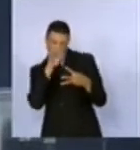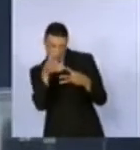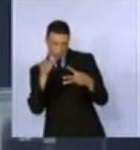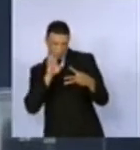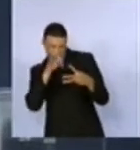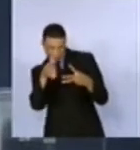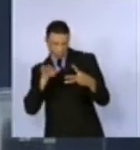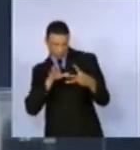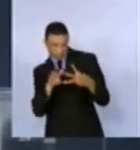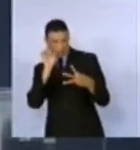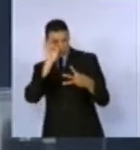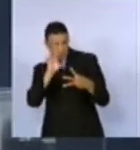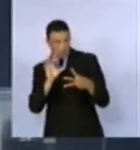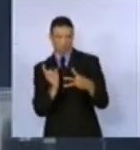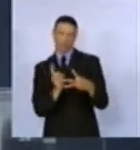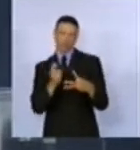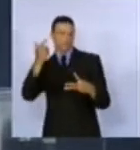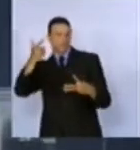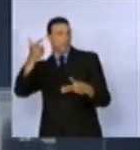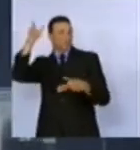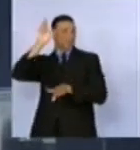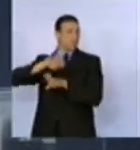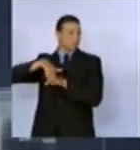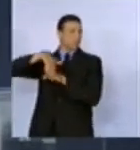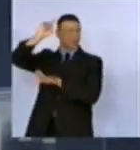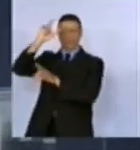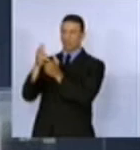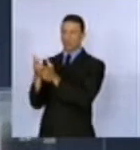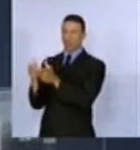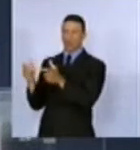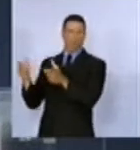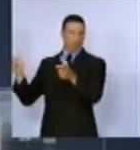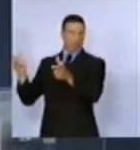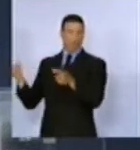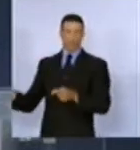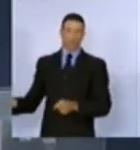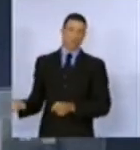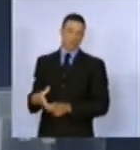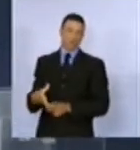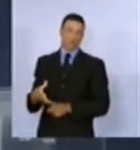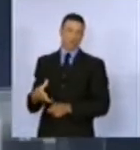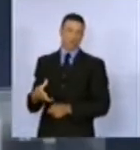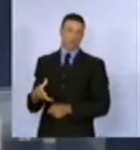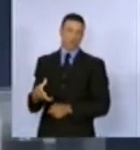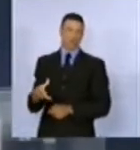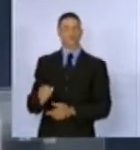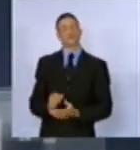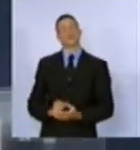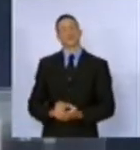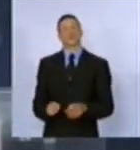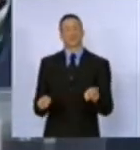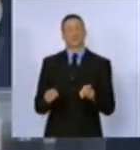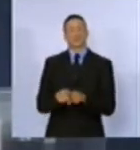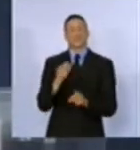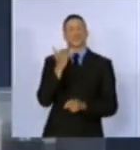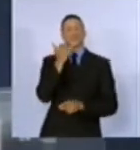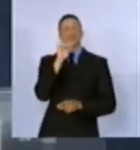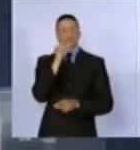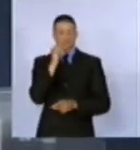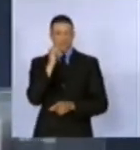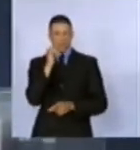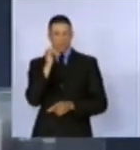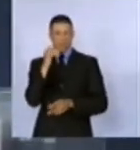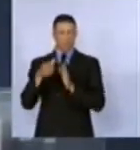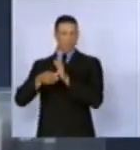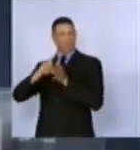que nós temos e uma forma de induzir o setor para as práticas e inovadoras a geração de energia elétrica como já foi